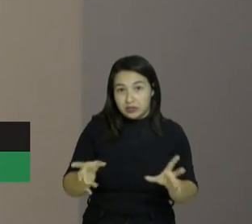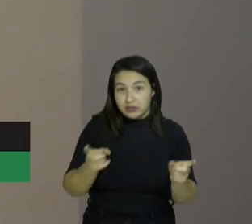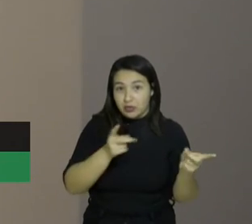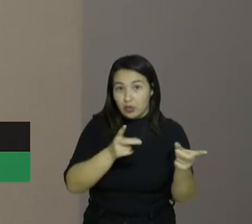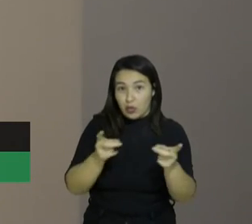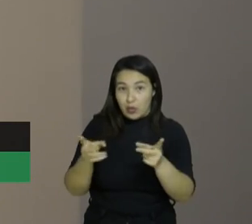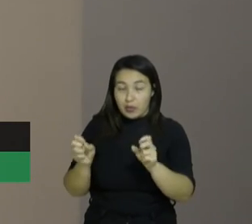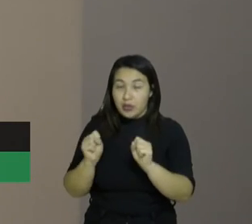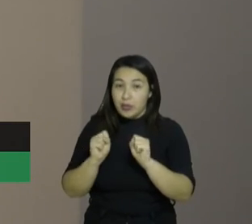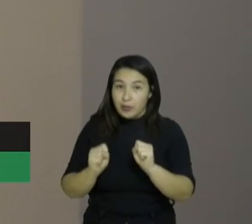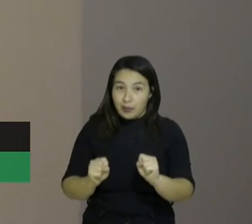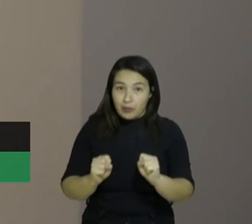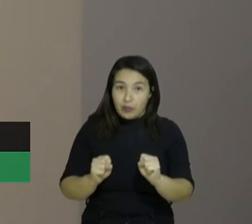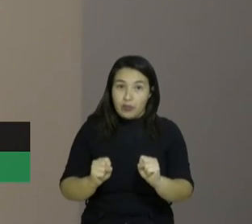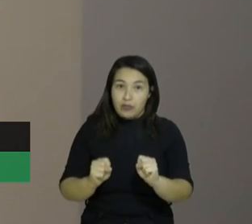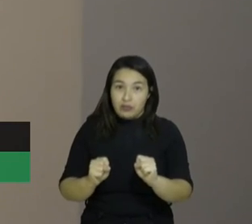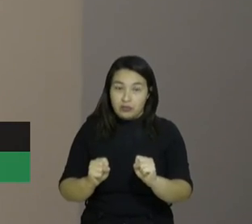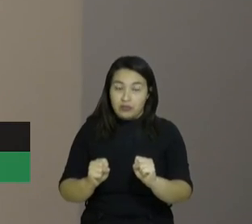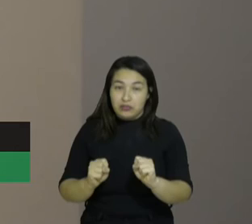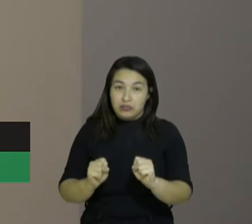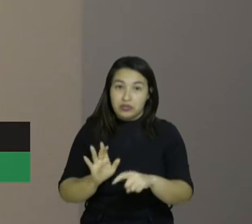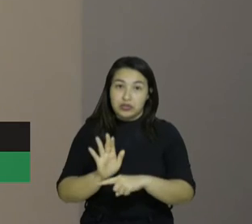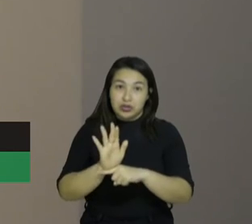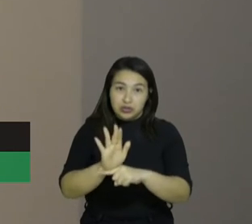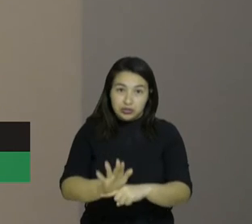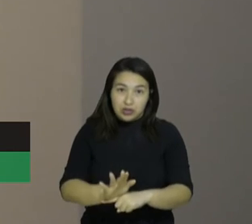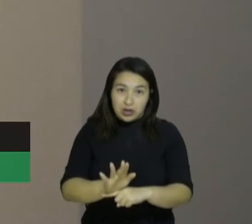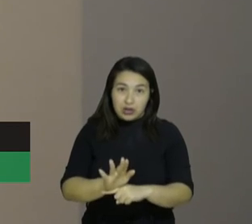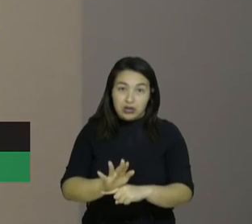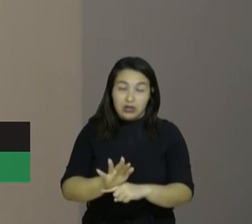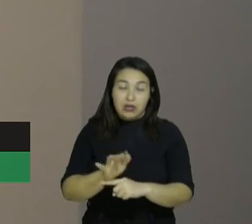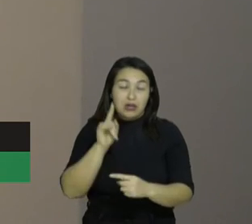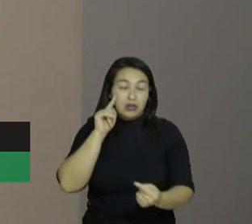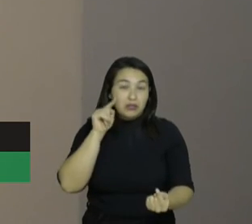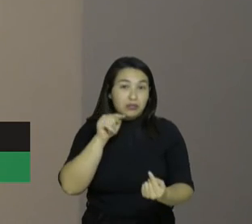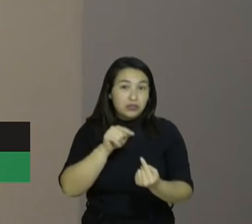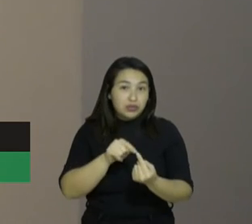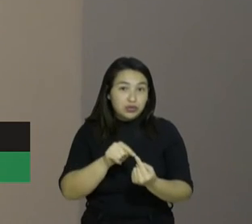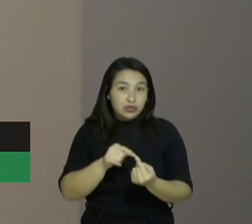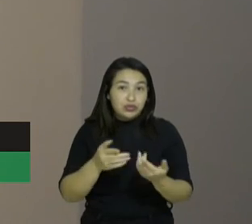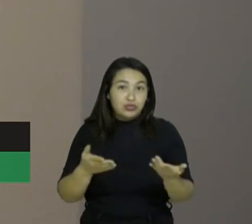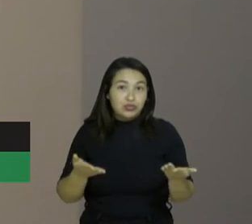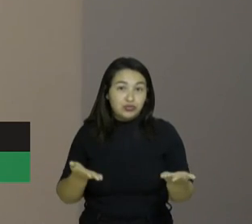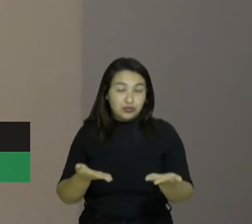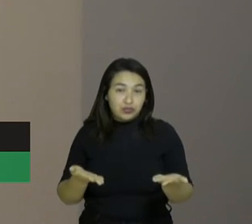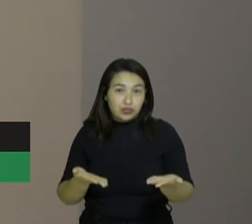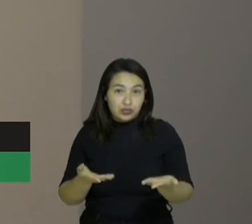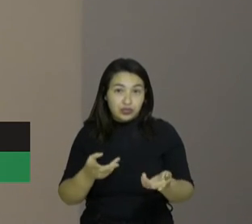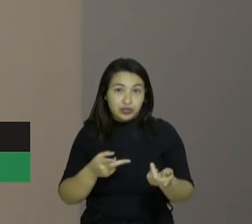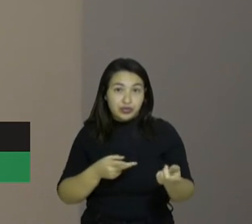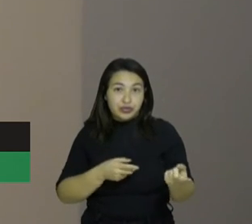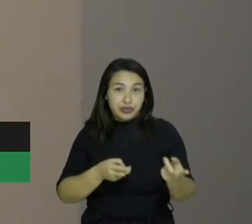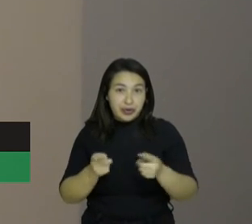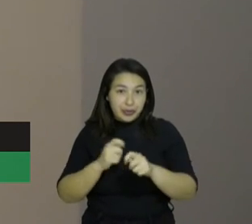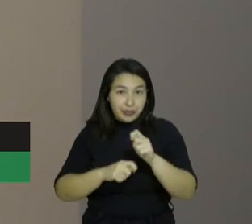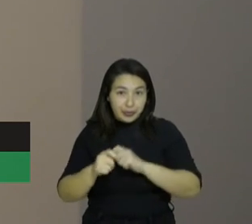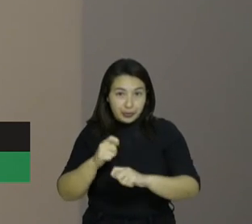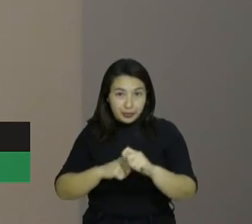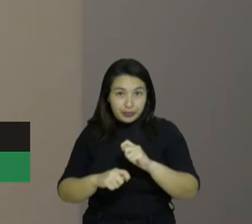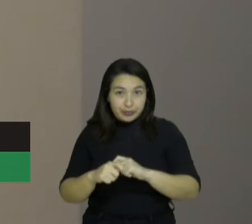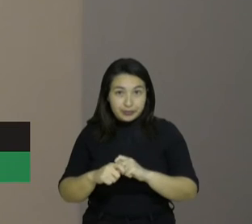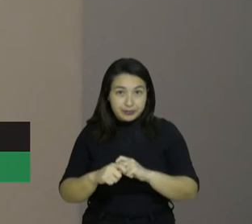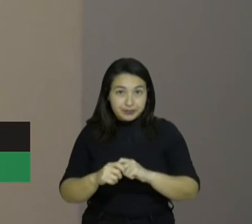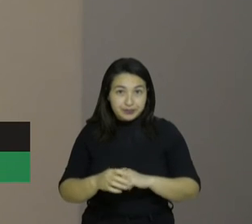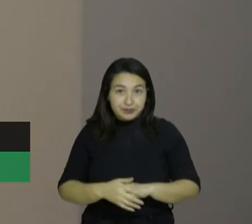contribuir para vários ods como o objetivo o que Visa promover o crescimento económico eh o crescimento